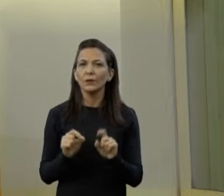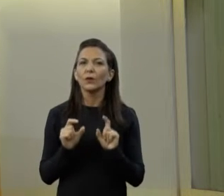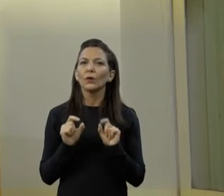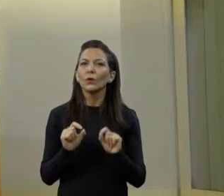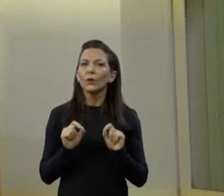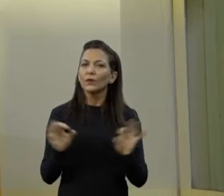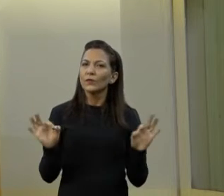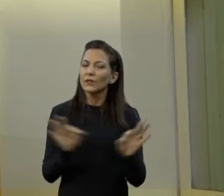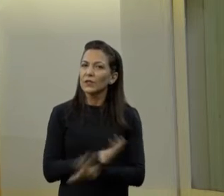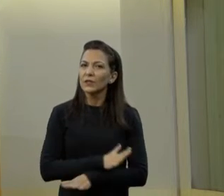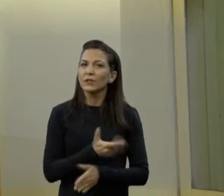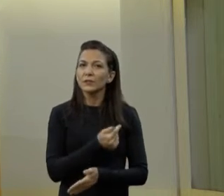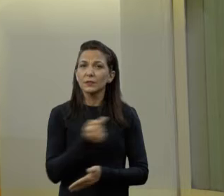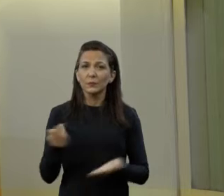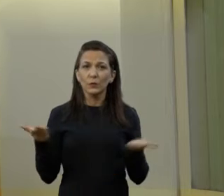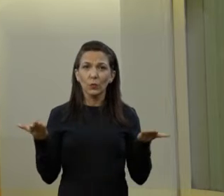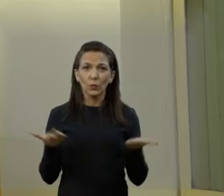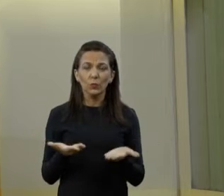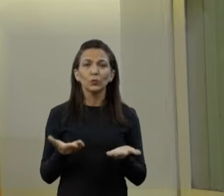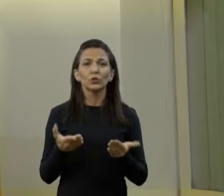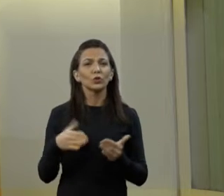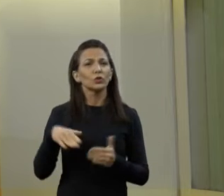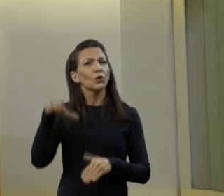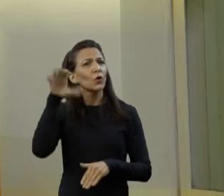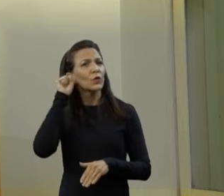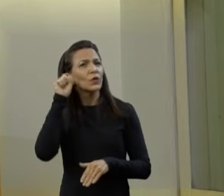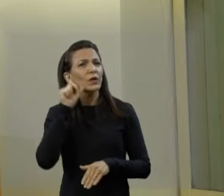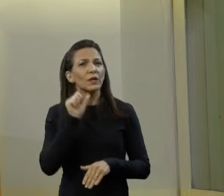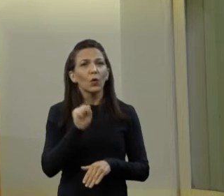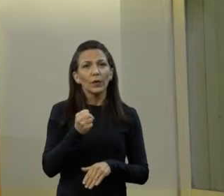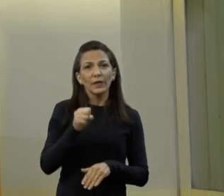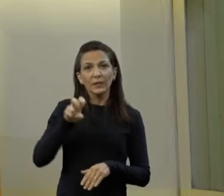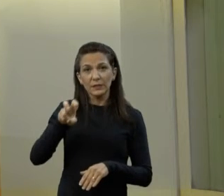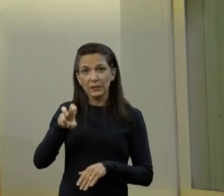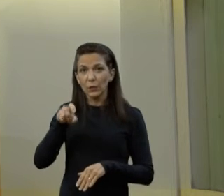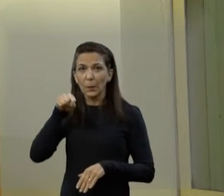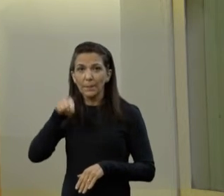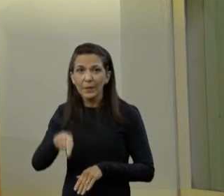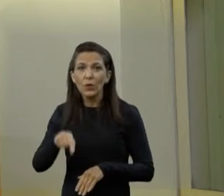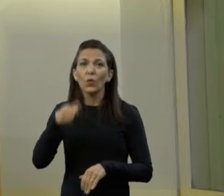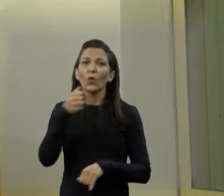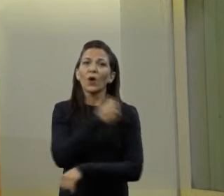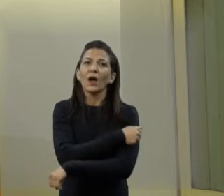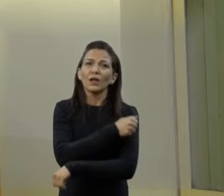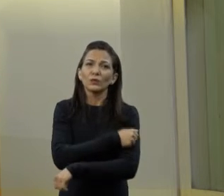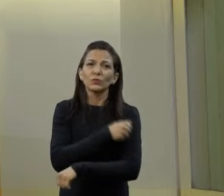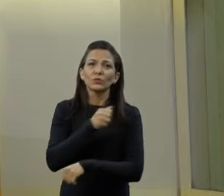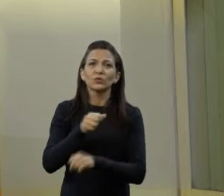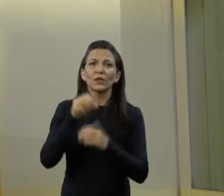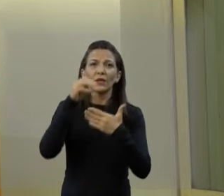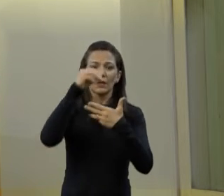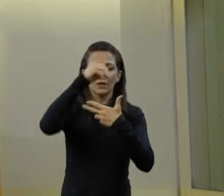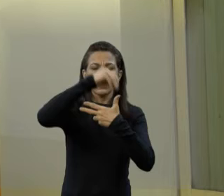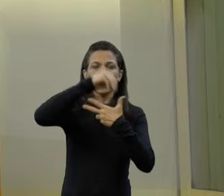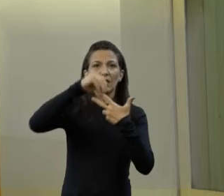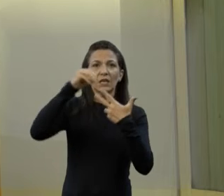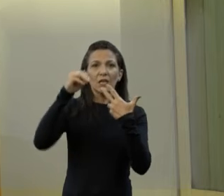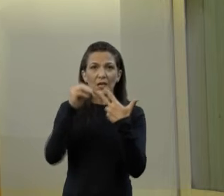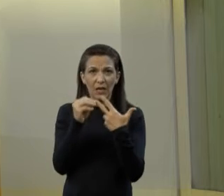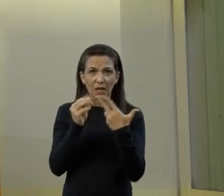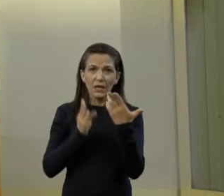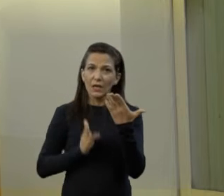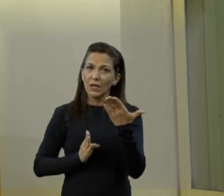senhor presidente esta semana eu ouvi dizer que 85 mil alunos foram reprovados no ENEM por usarem linguagem